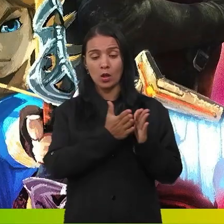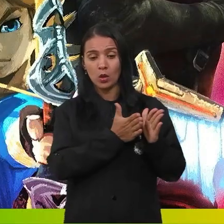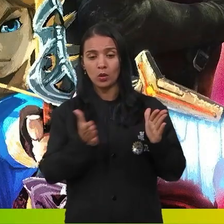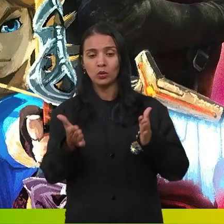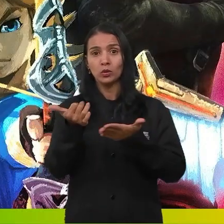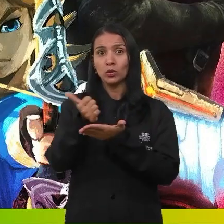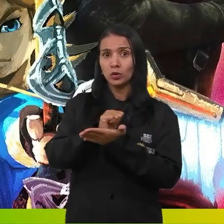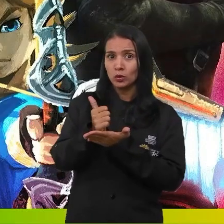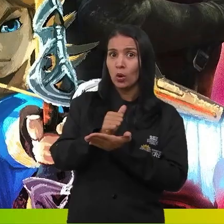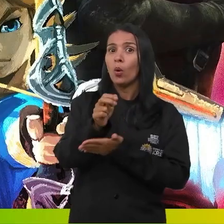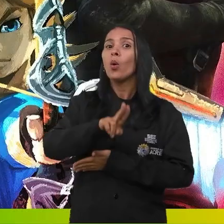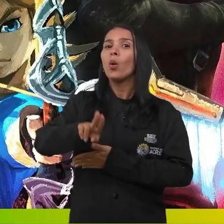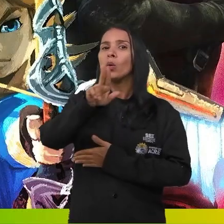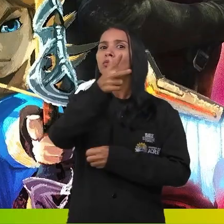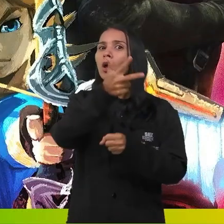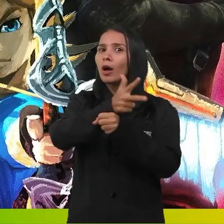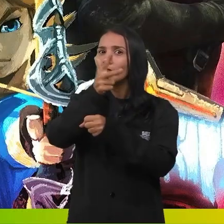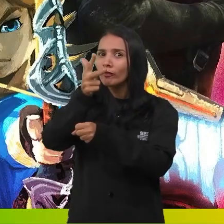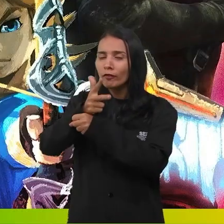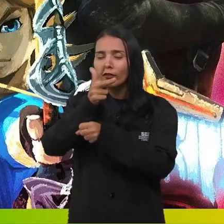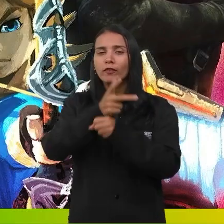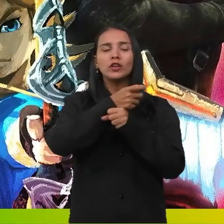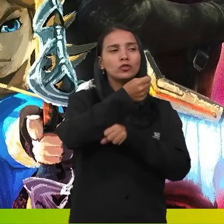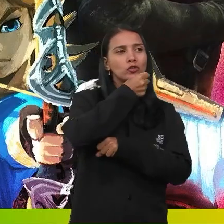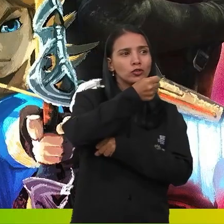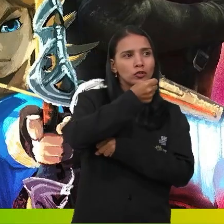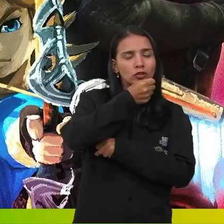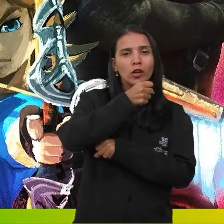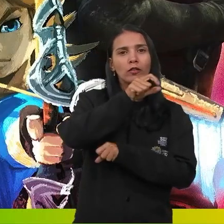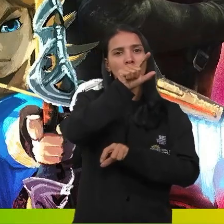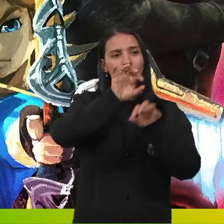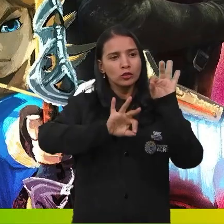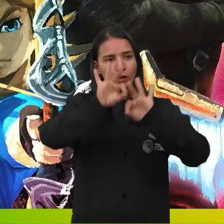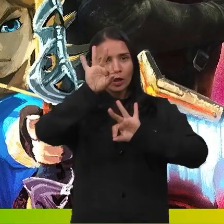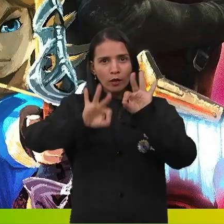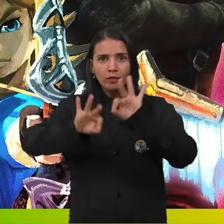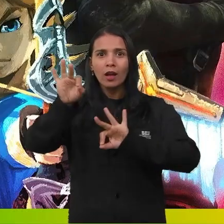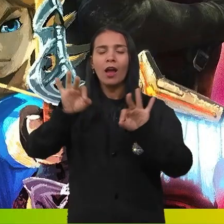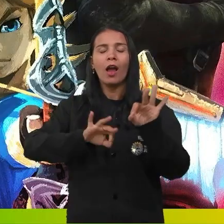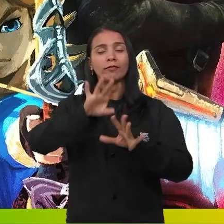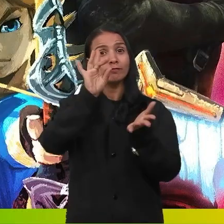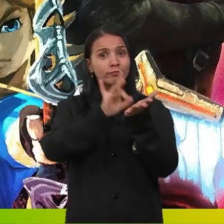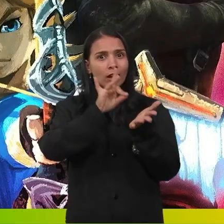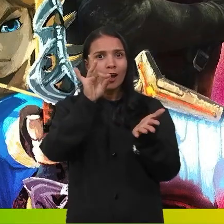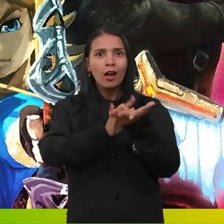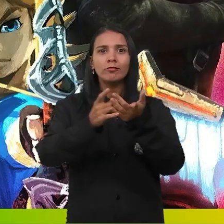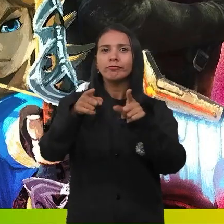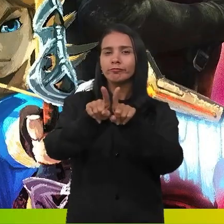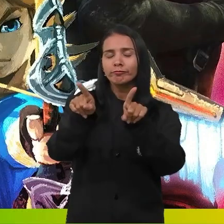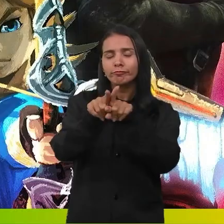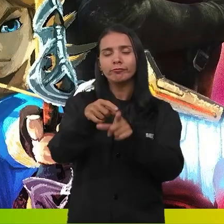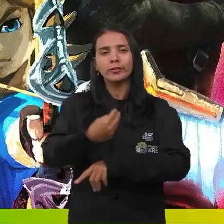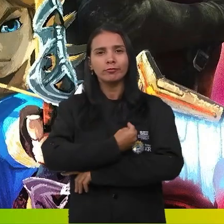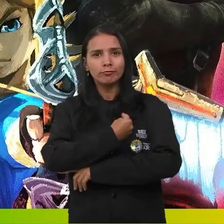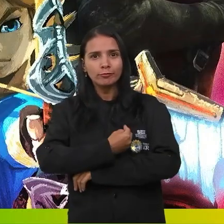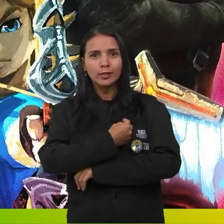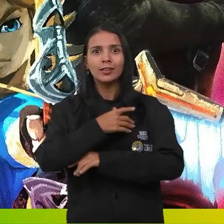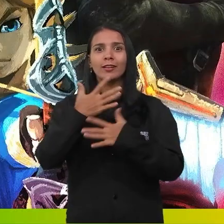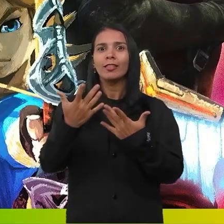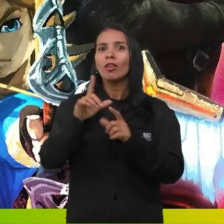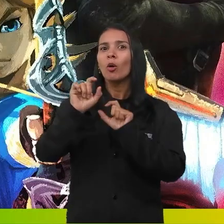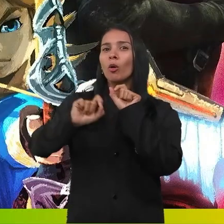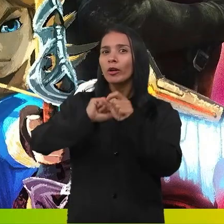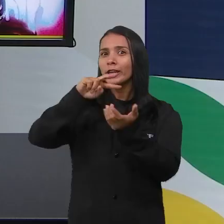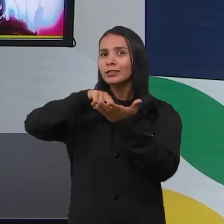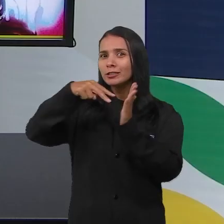de entrevistas, áudios reais e gráficos interativos. Essa experiência exemplifica o